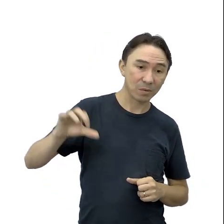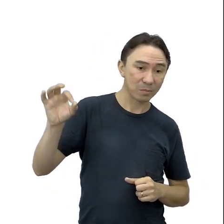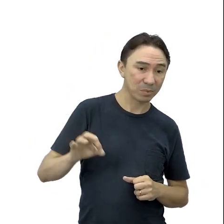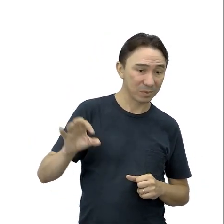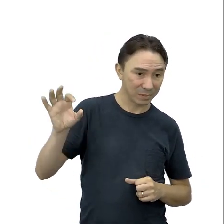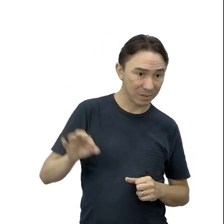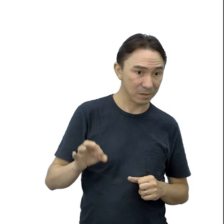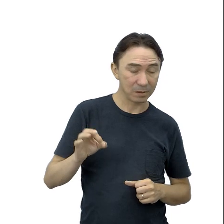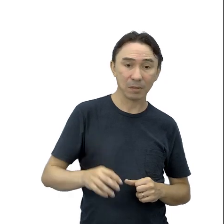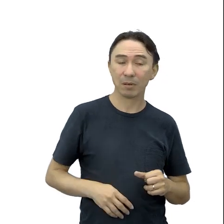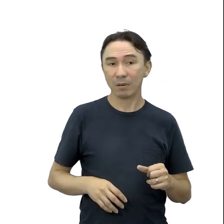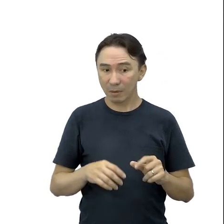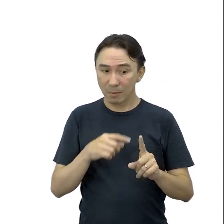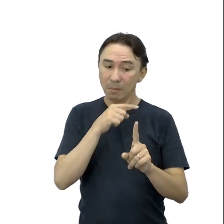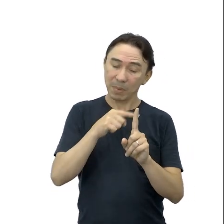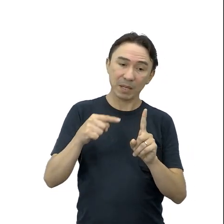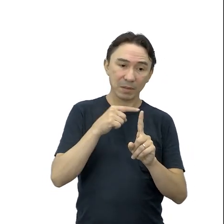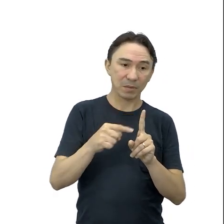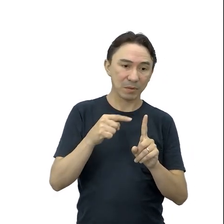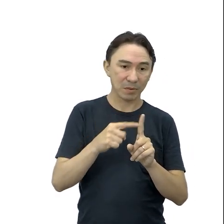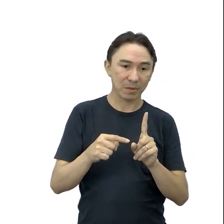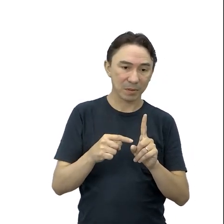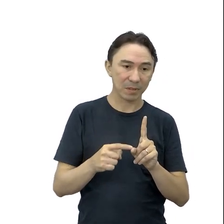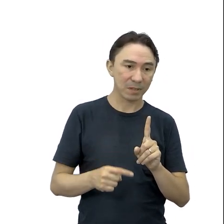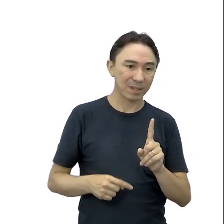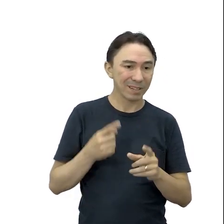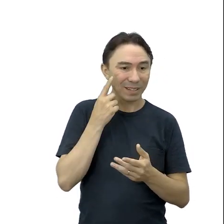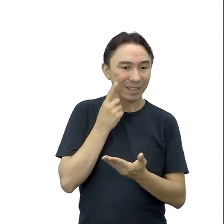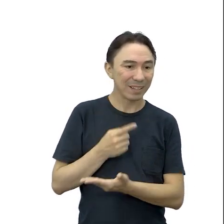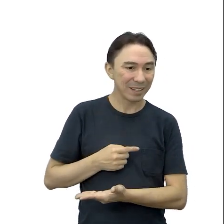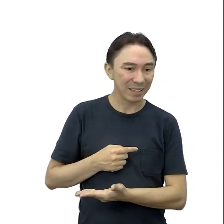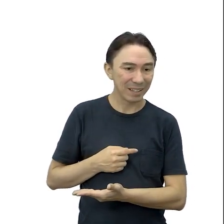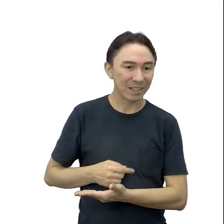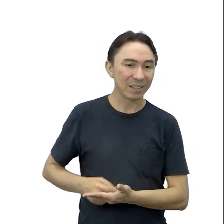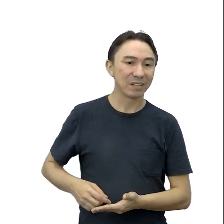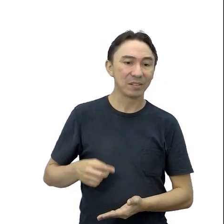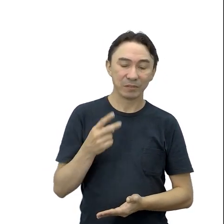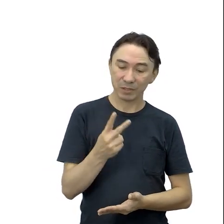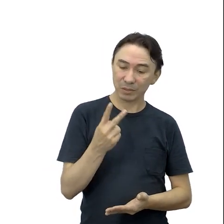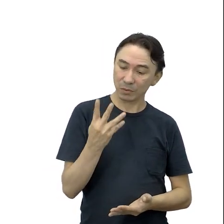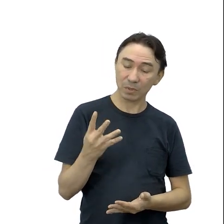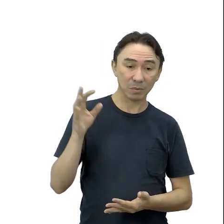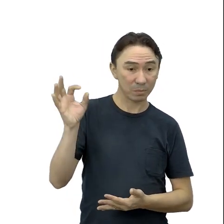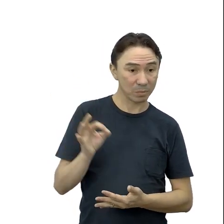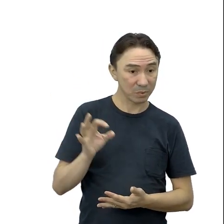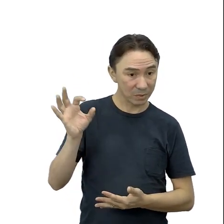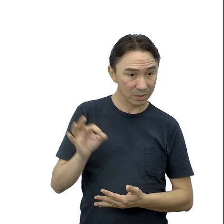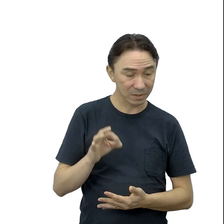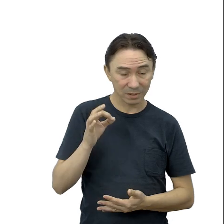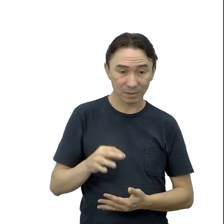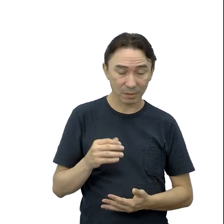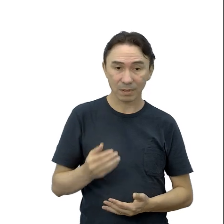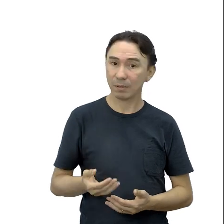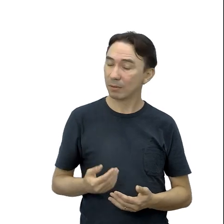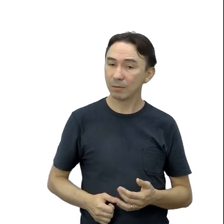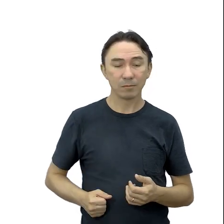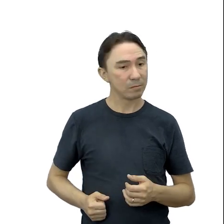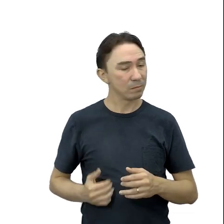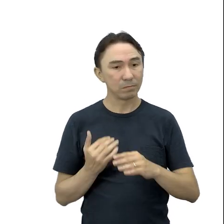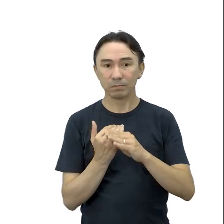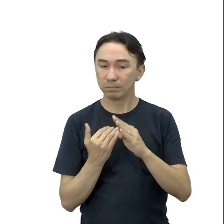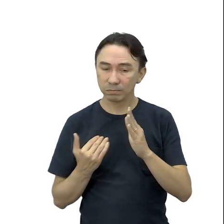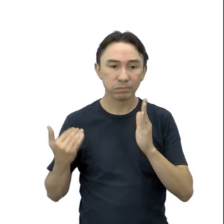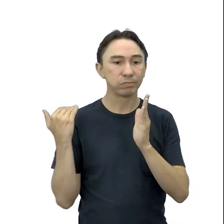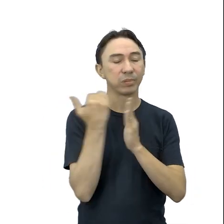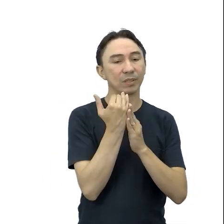24 no alto. Mas isso aqui é bacana que eu posso olhar para a minha escola, não olhar para a escola do outro, né? Quando eu